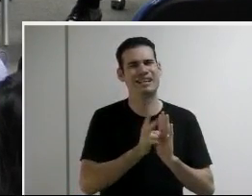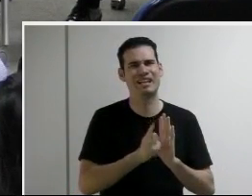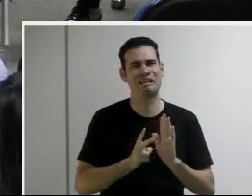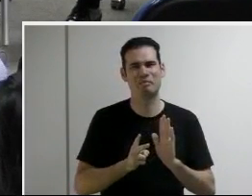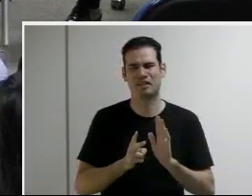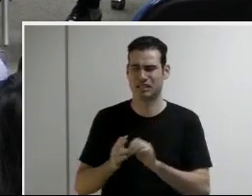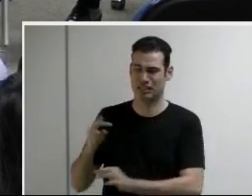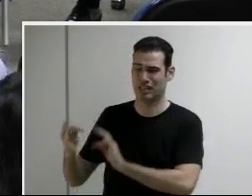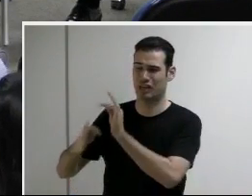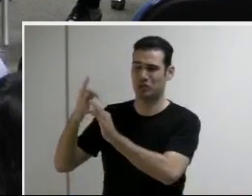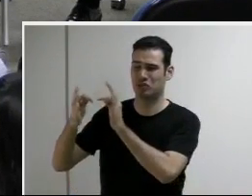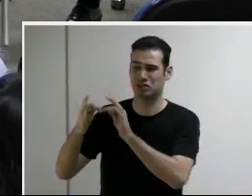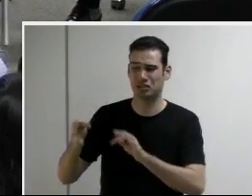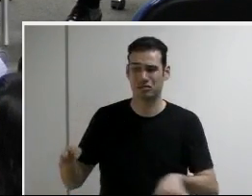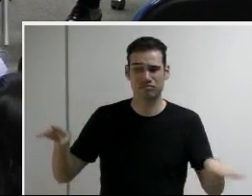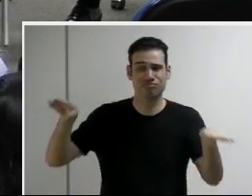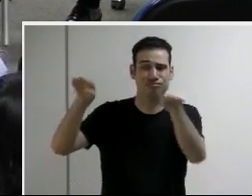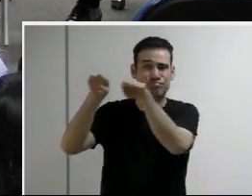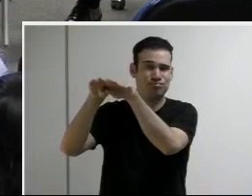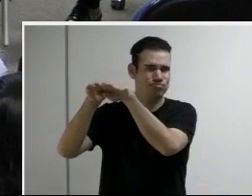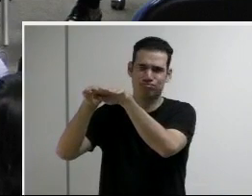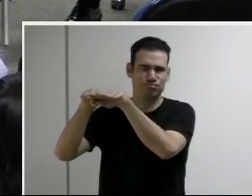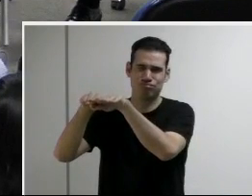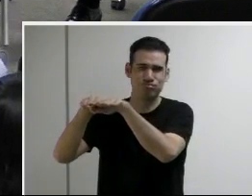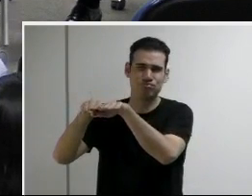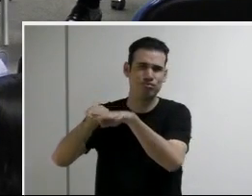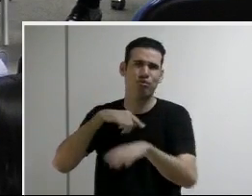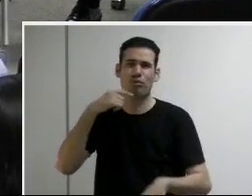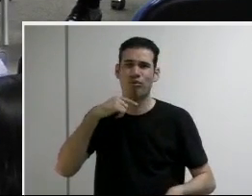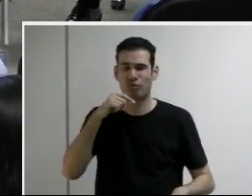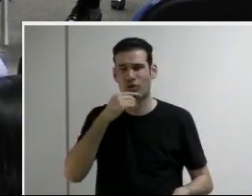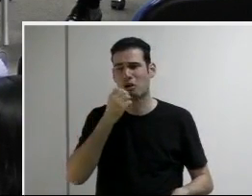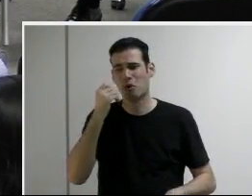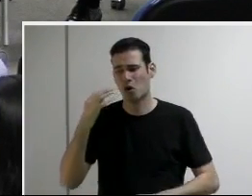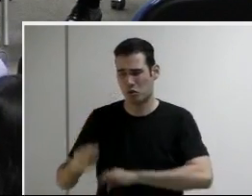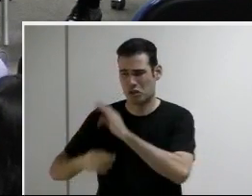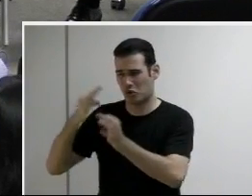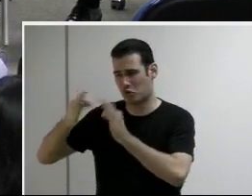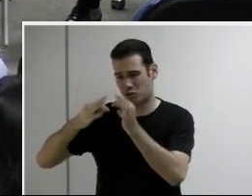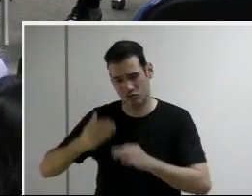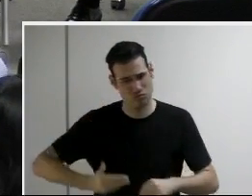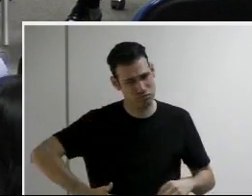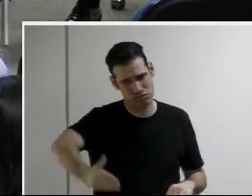bom que não esteja. A lei vai ter que estar atrás. A lei exige um mínimo de coesão, um mínimo de